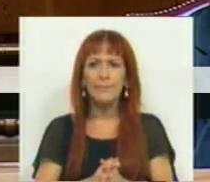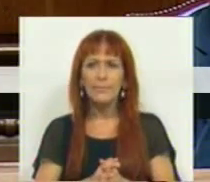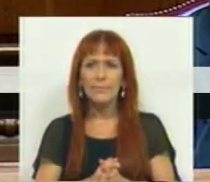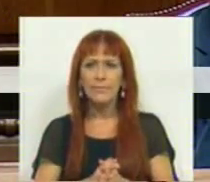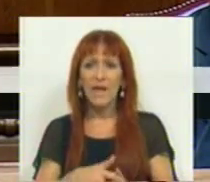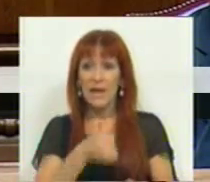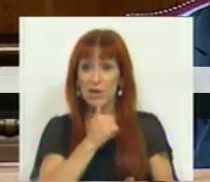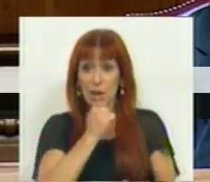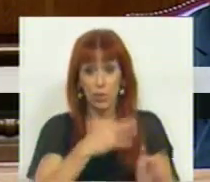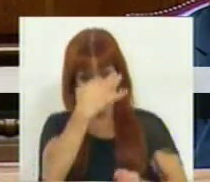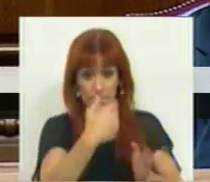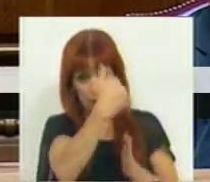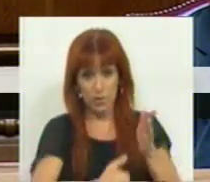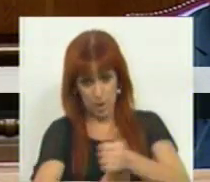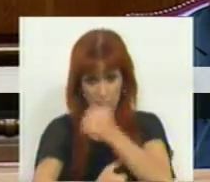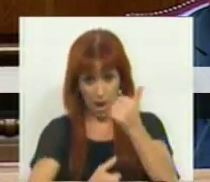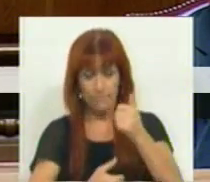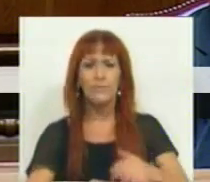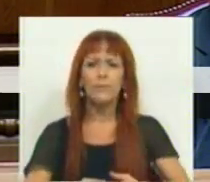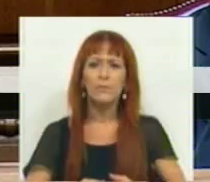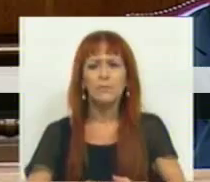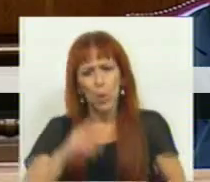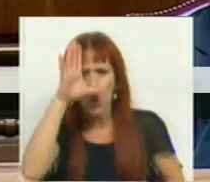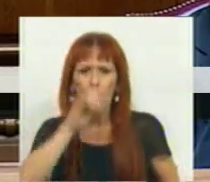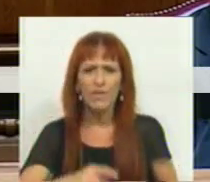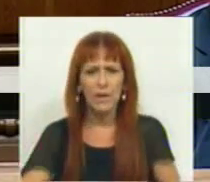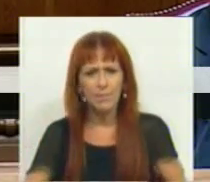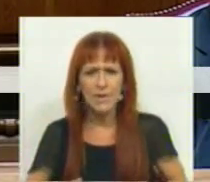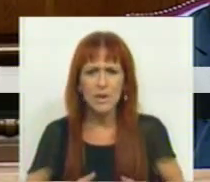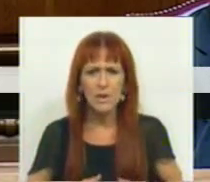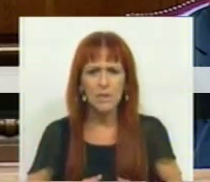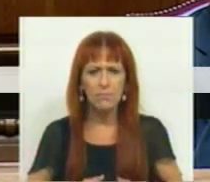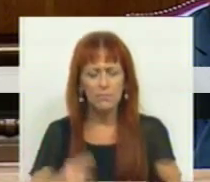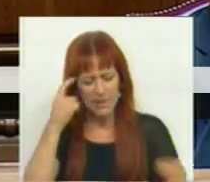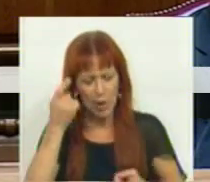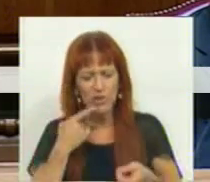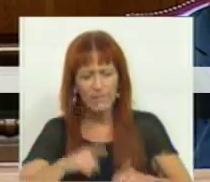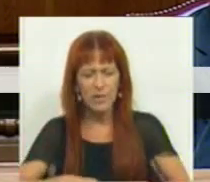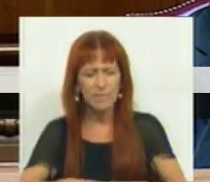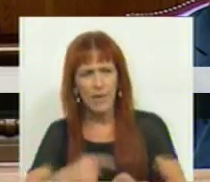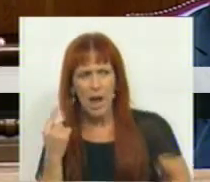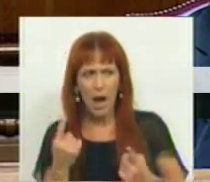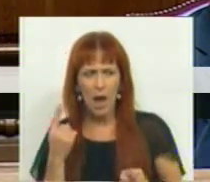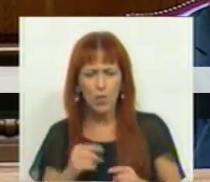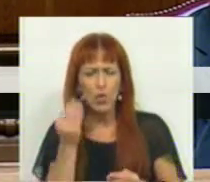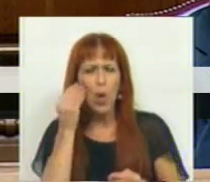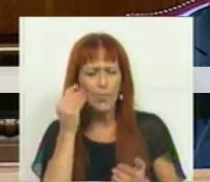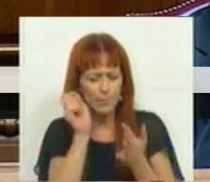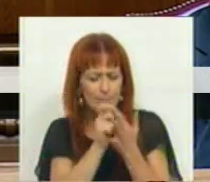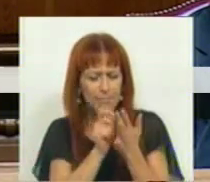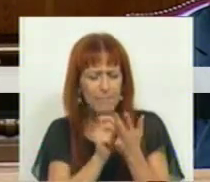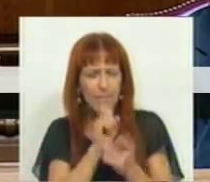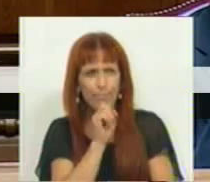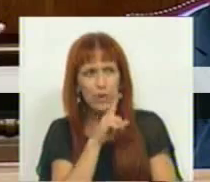no acórdão do Tribunal, o Governo precisa de reequacionar alguns dos termos